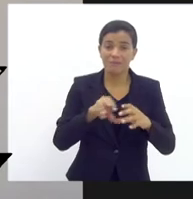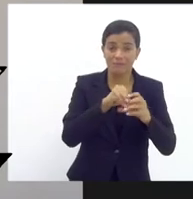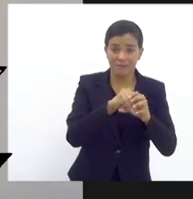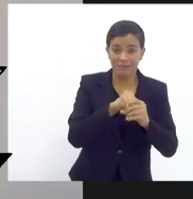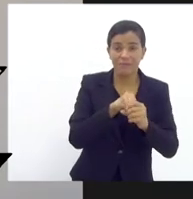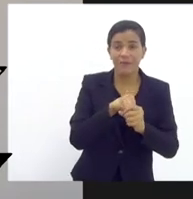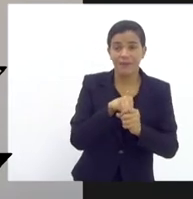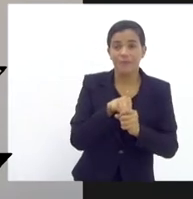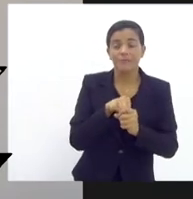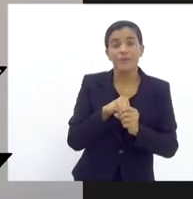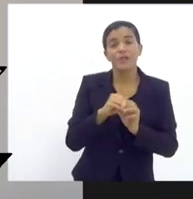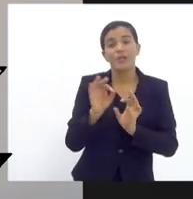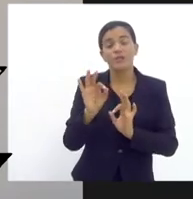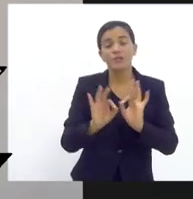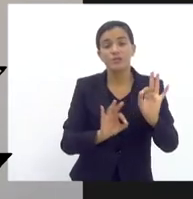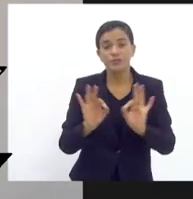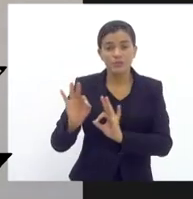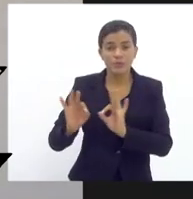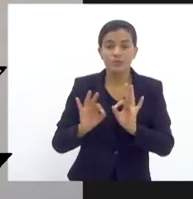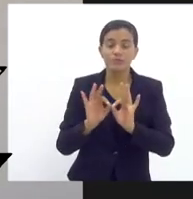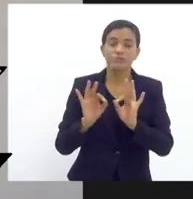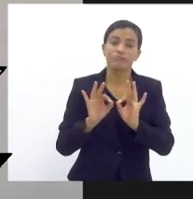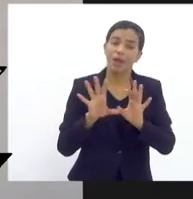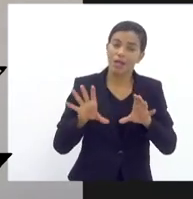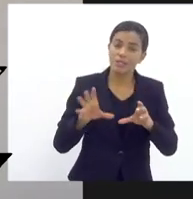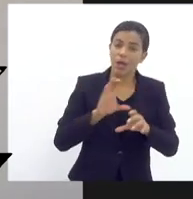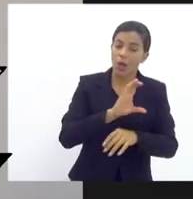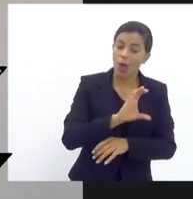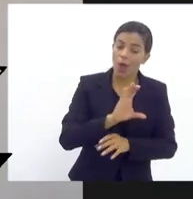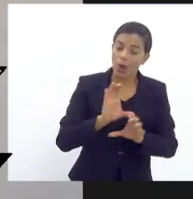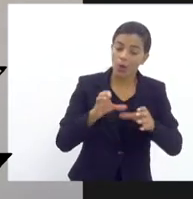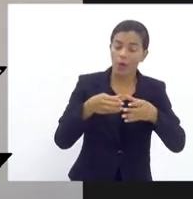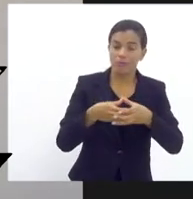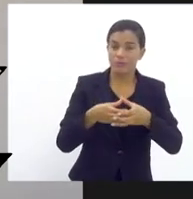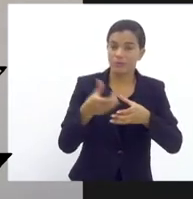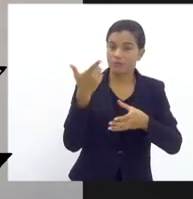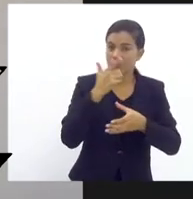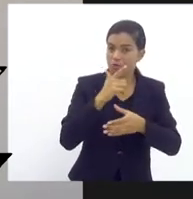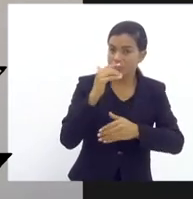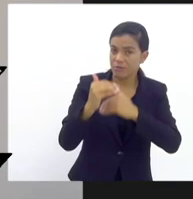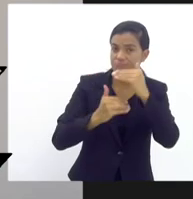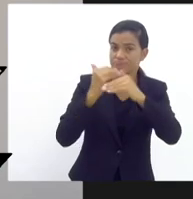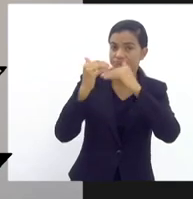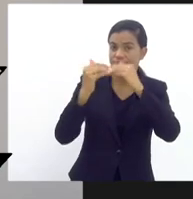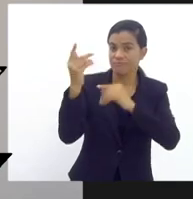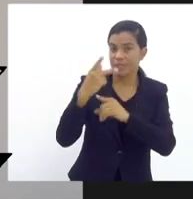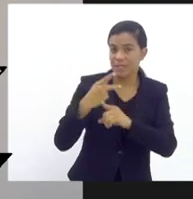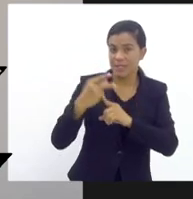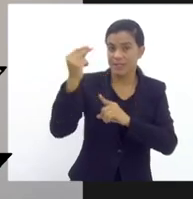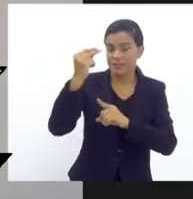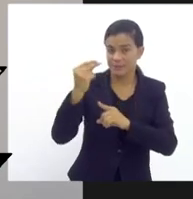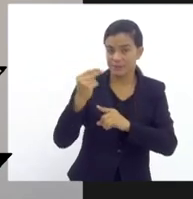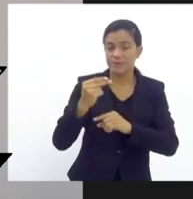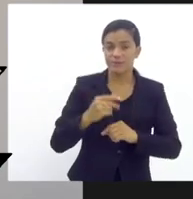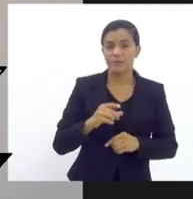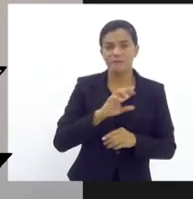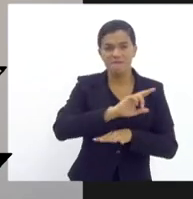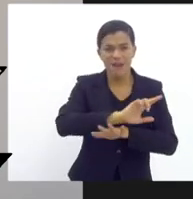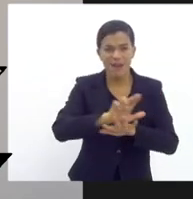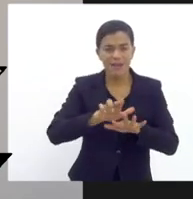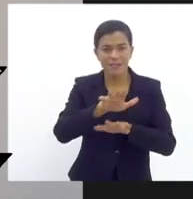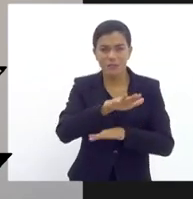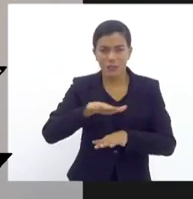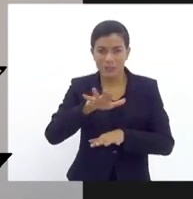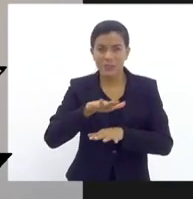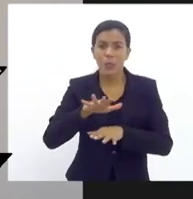de órgãos que faz com que essa comissão realmente consiga né lograis muitos casos né